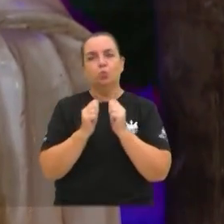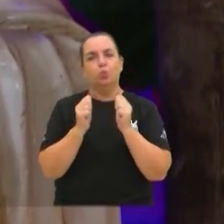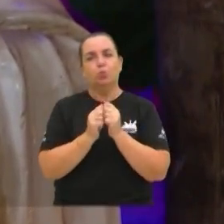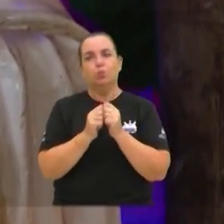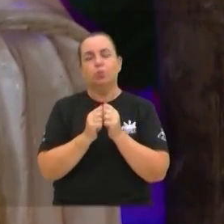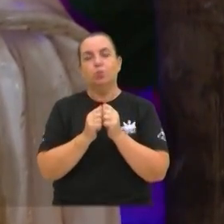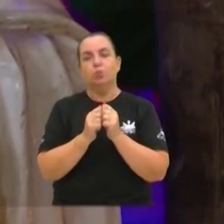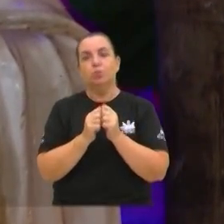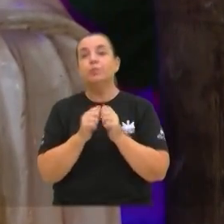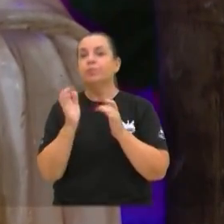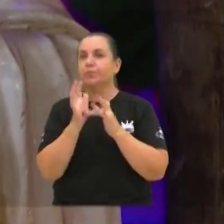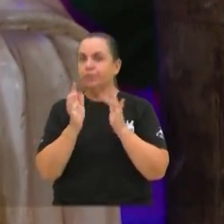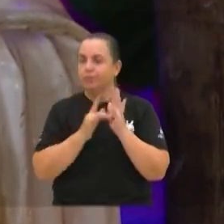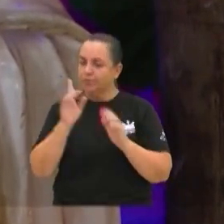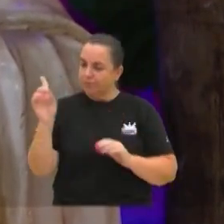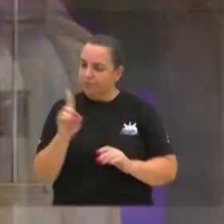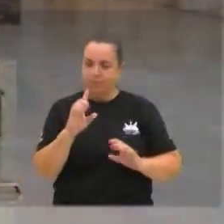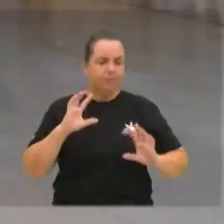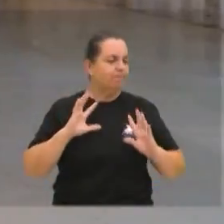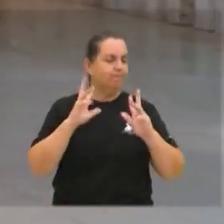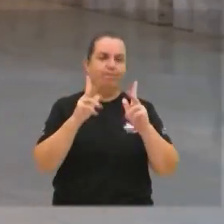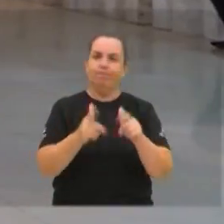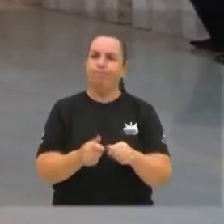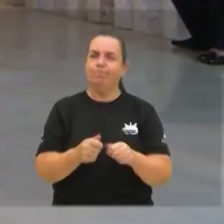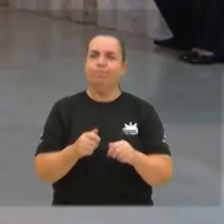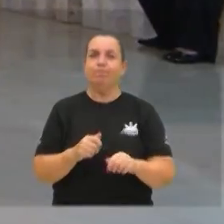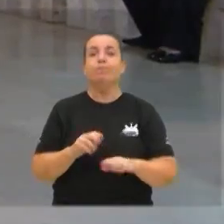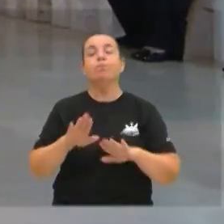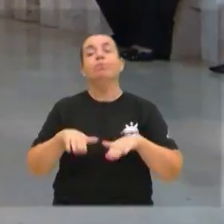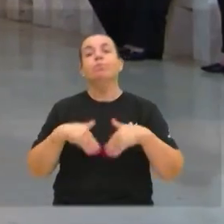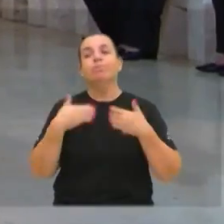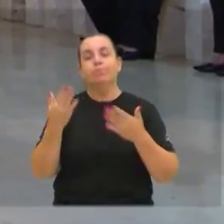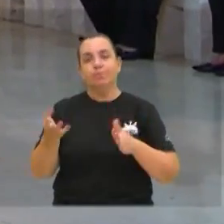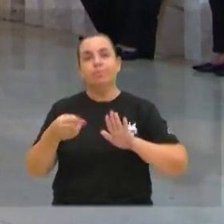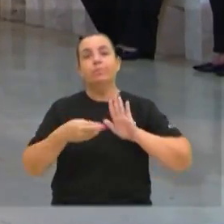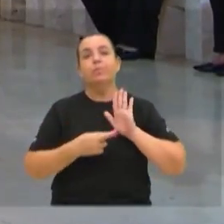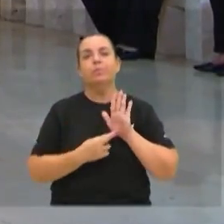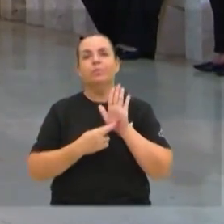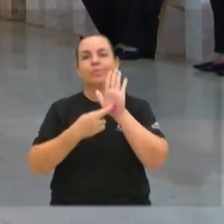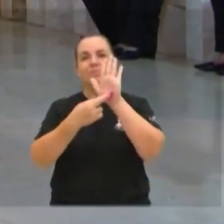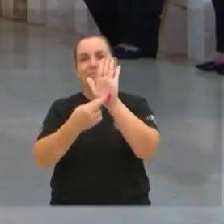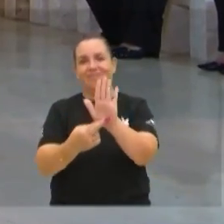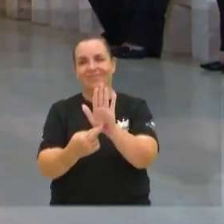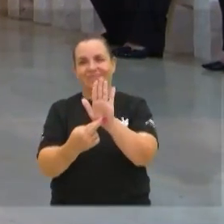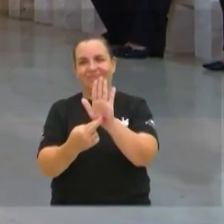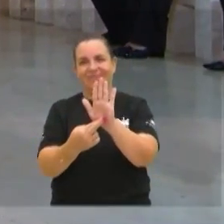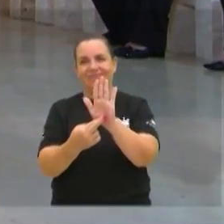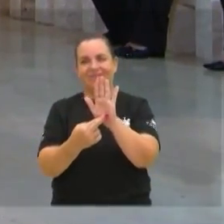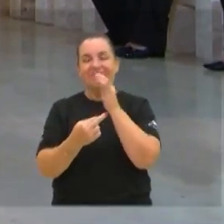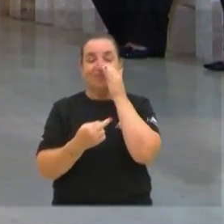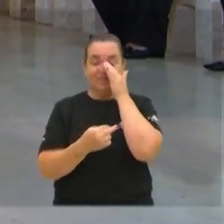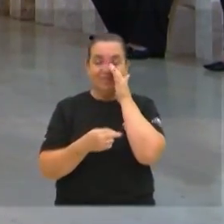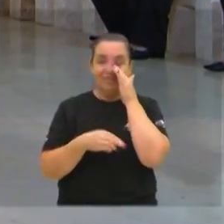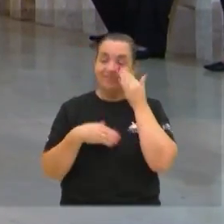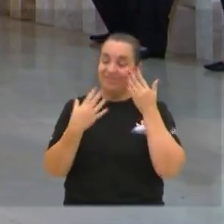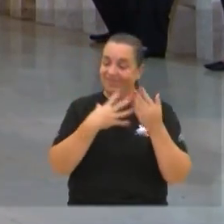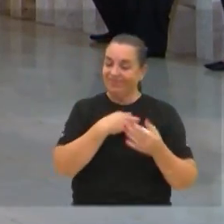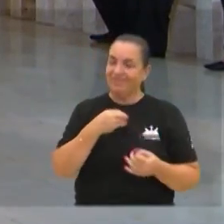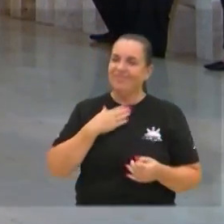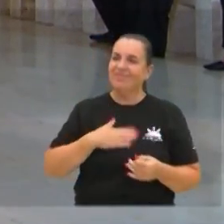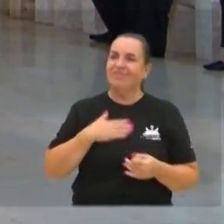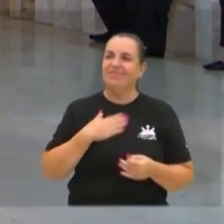veio. Portanto, Epifania, manifestação. E filhos queridos,